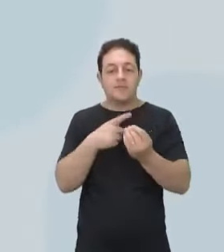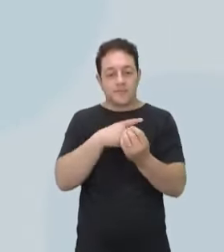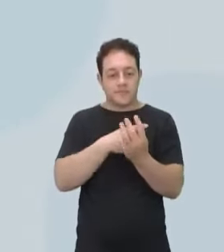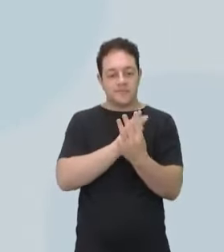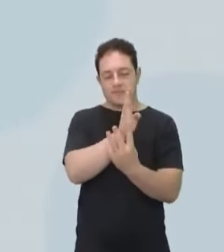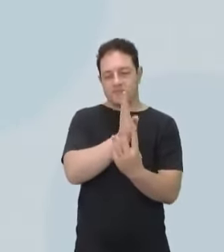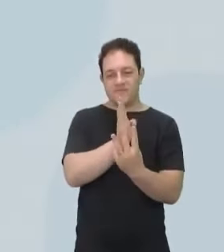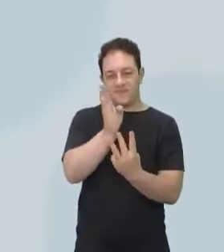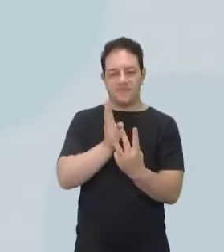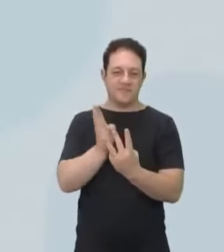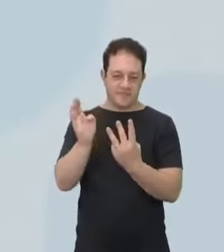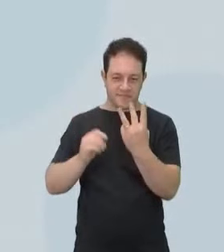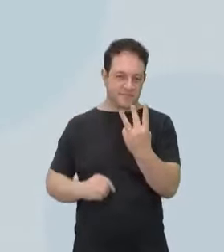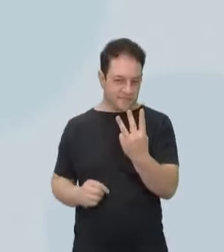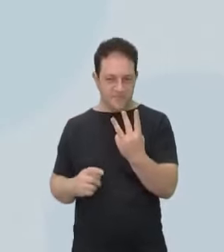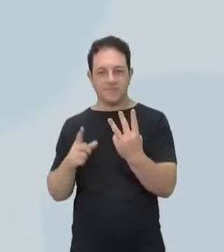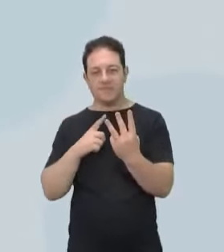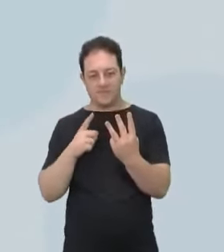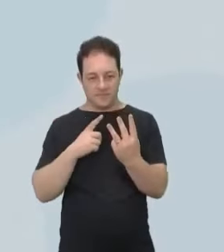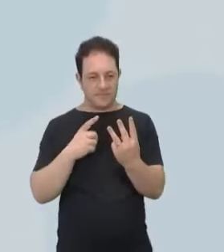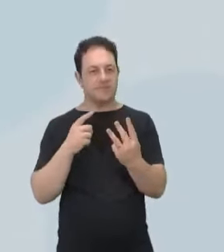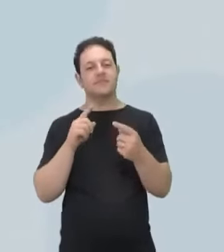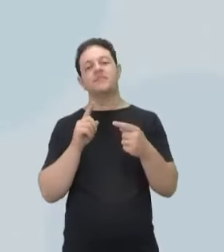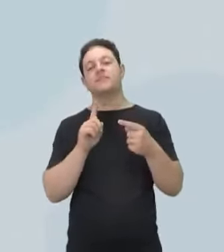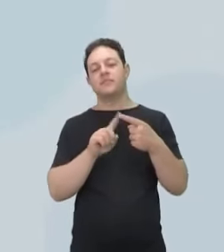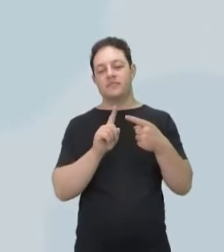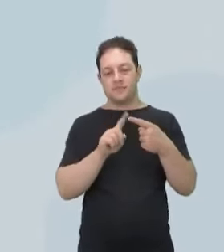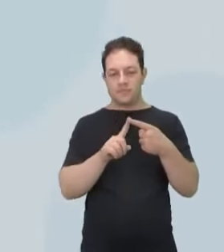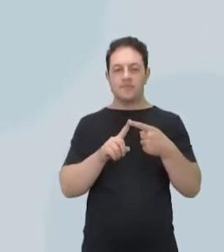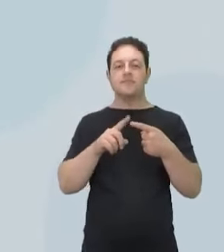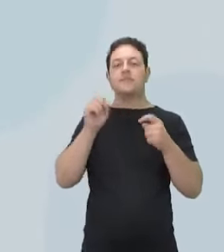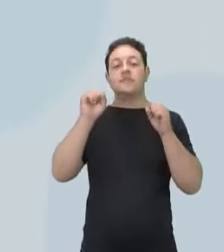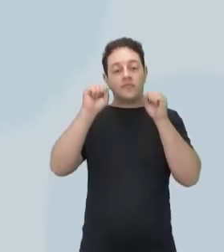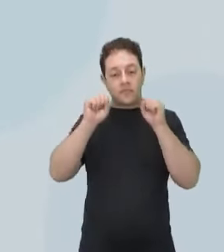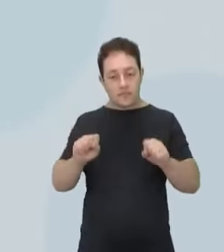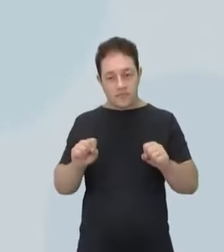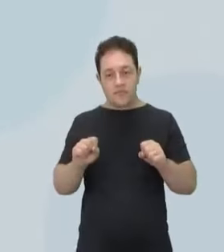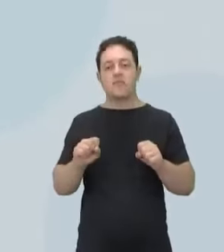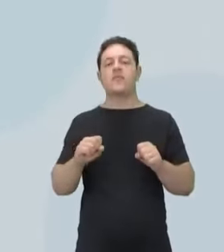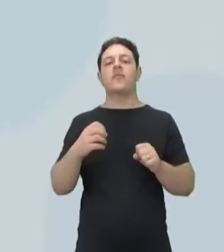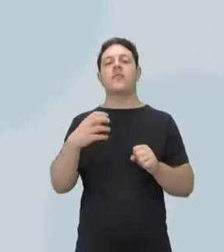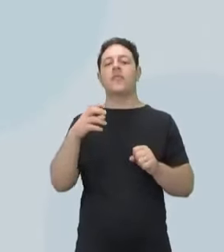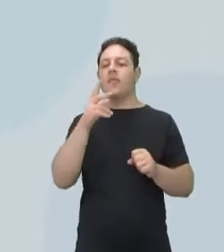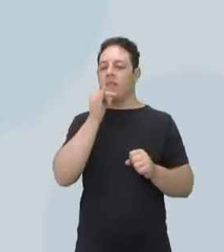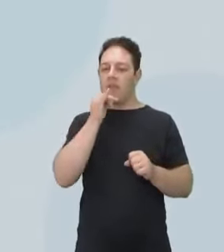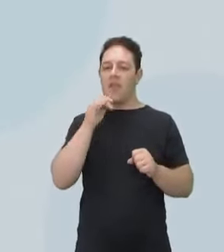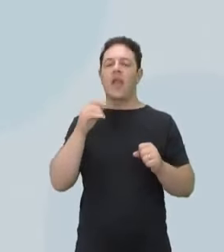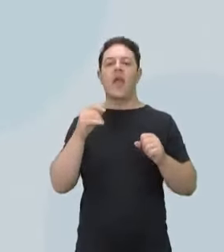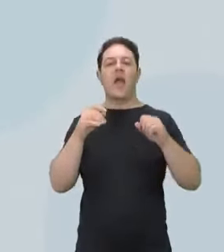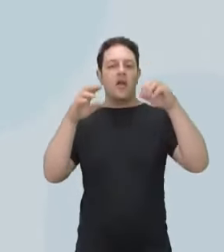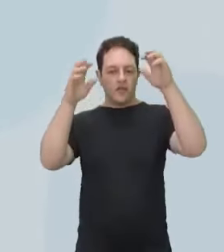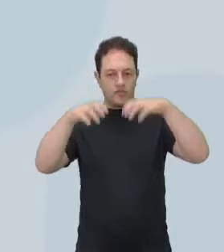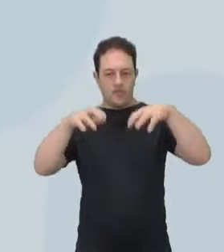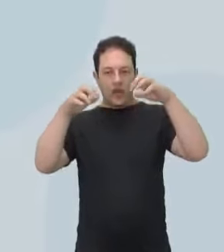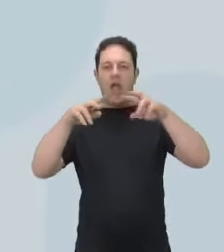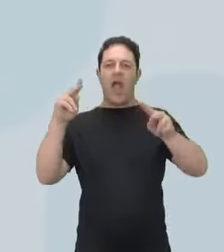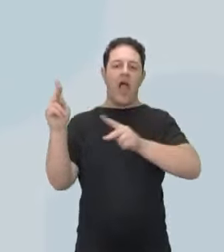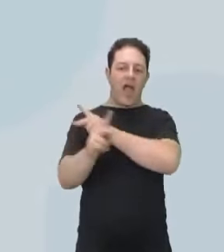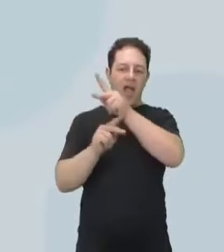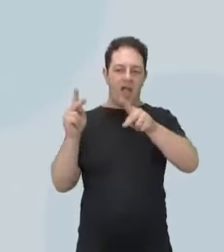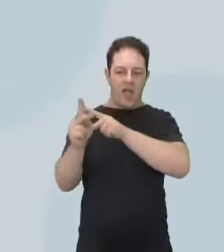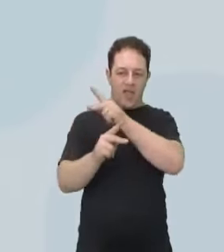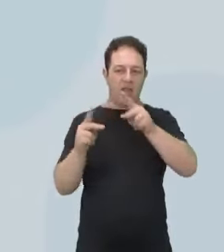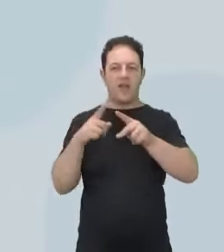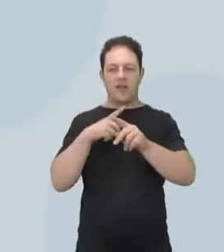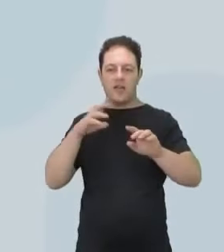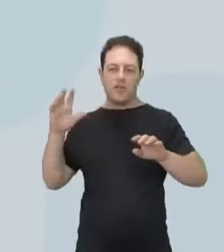formas, né, 3 origens para a chuva. A chuva pode se formar por meio de interação entre massas de ar. que são as